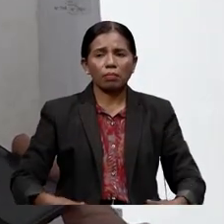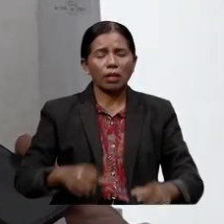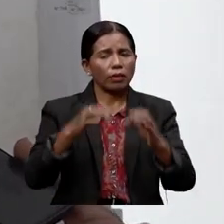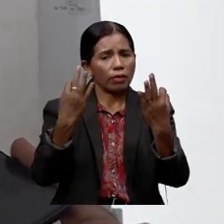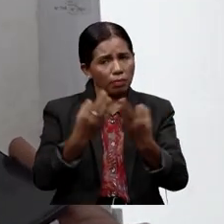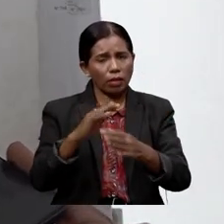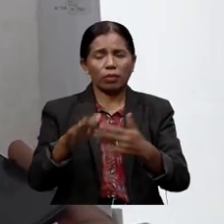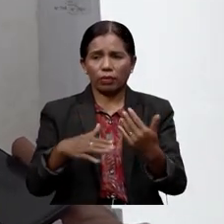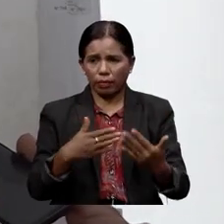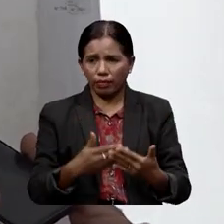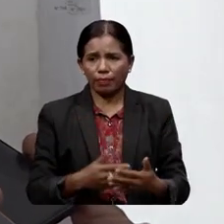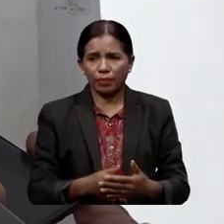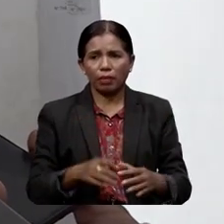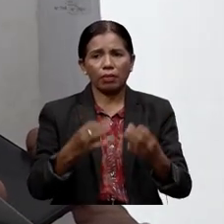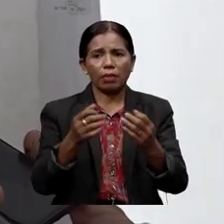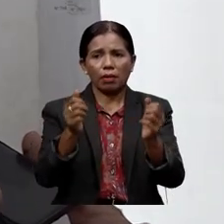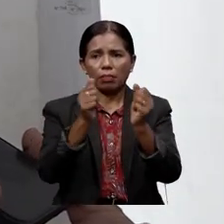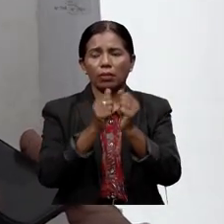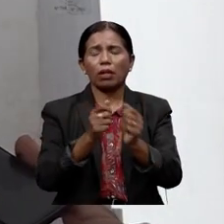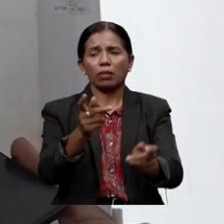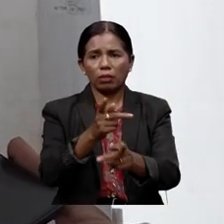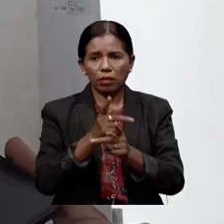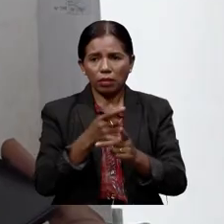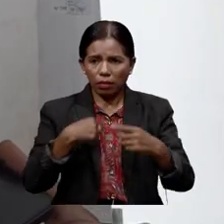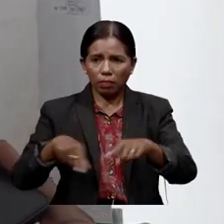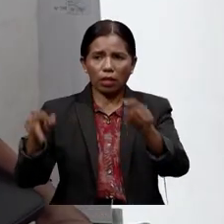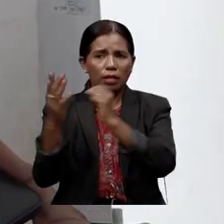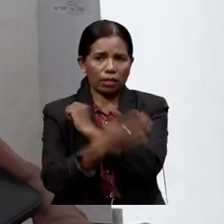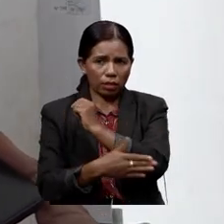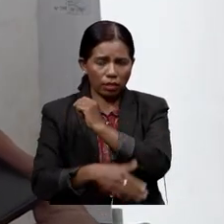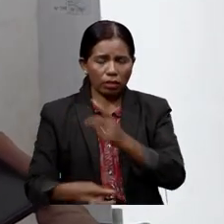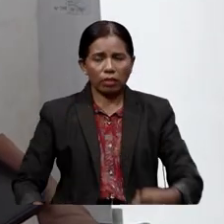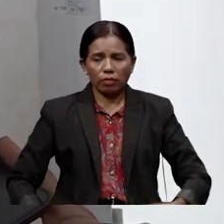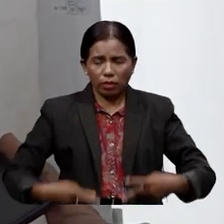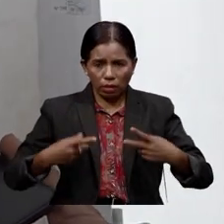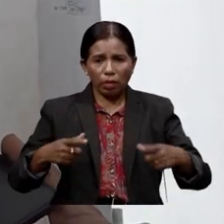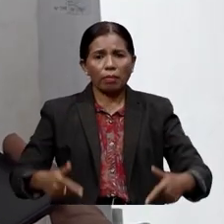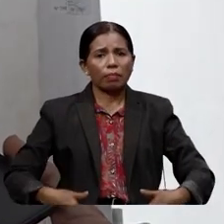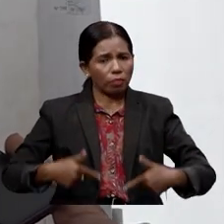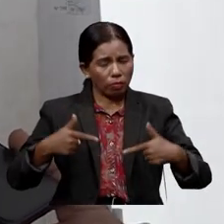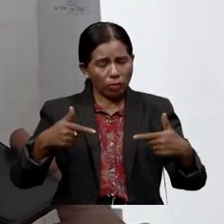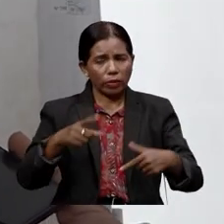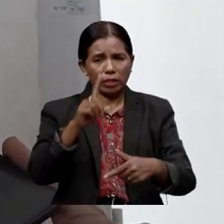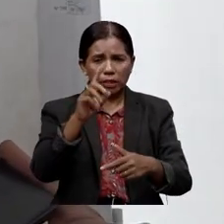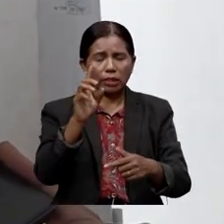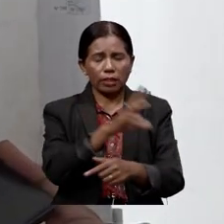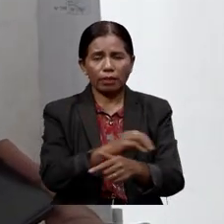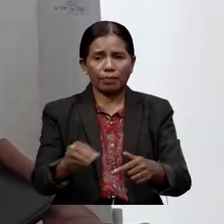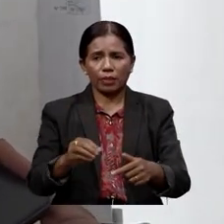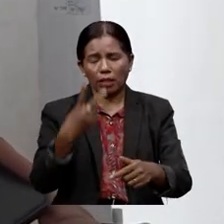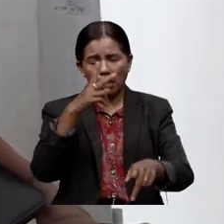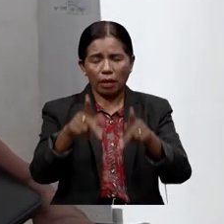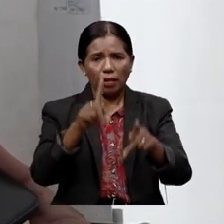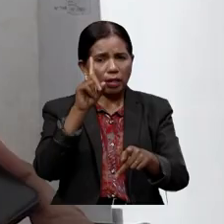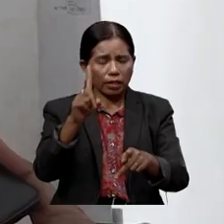Hutu. A família da companhia te assegura. Também vai na saúde e te assegura a vida Mouris Nian. Depois de entrar, onde acompanha cada vez,